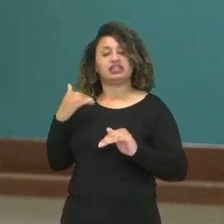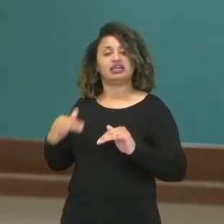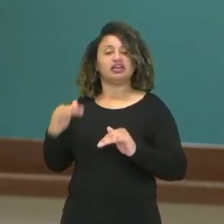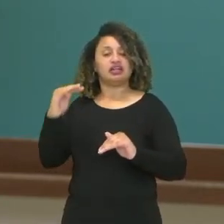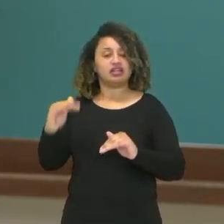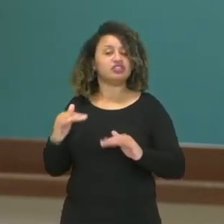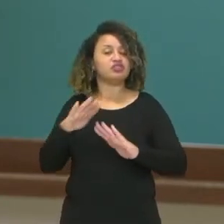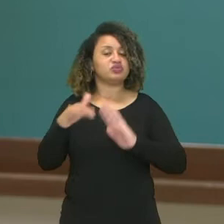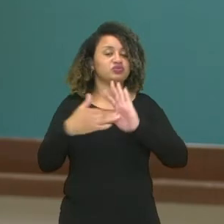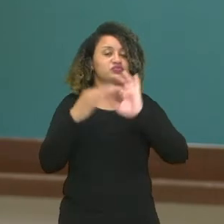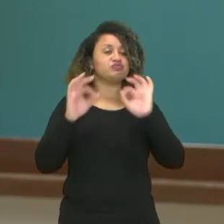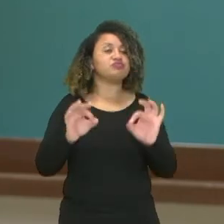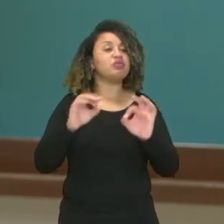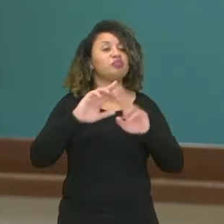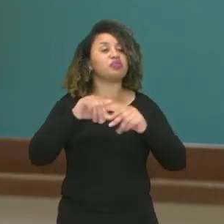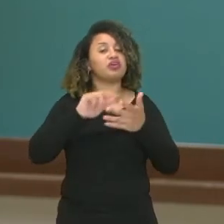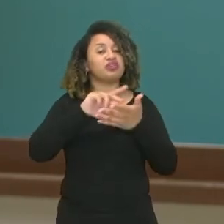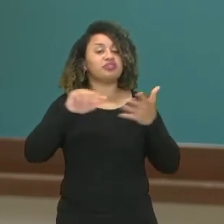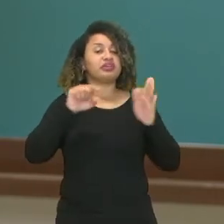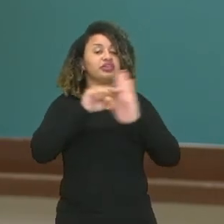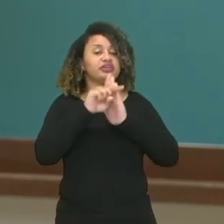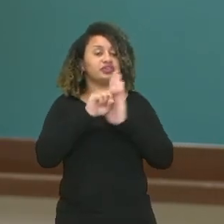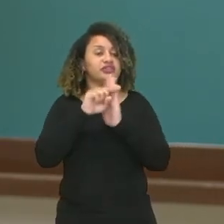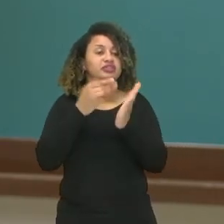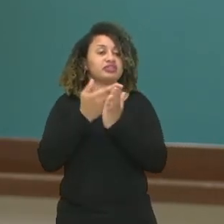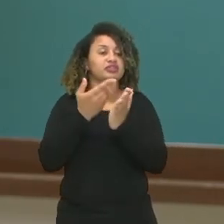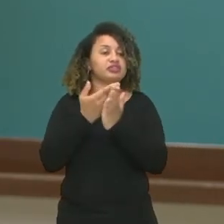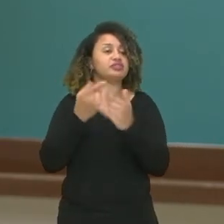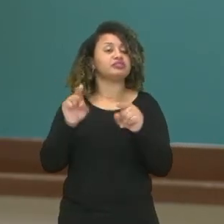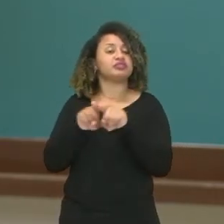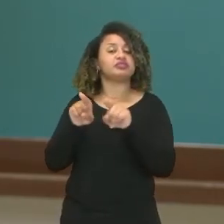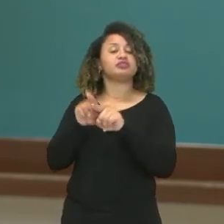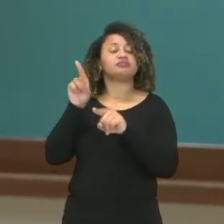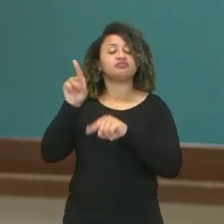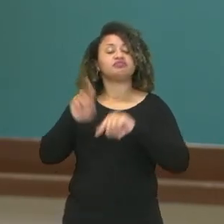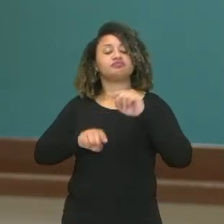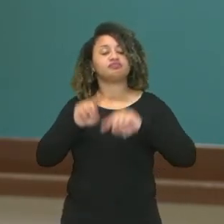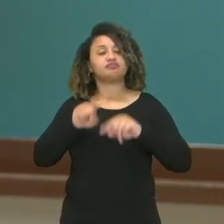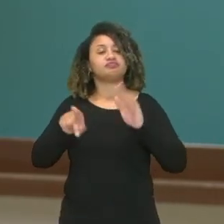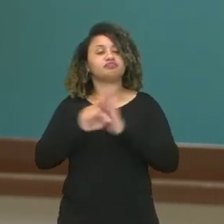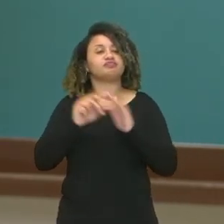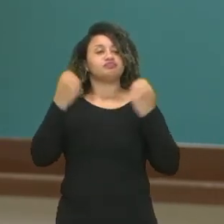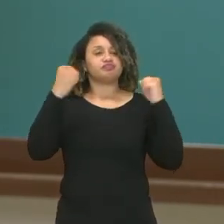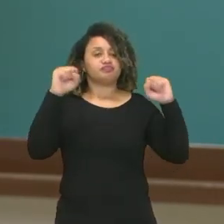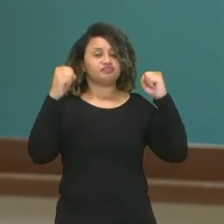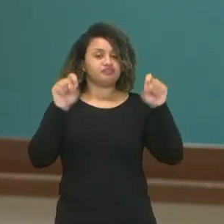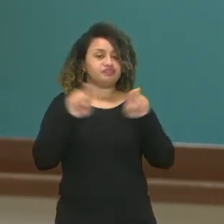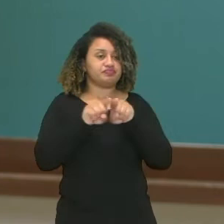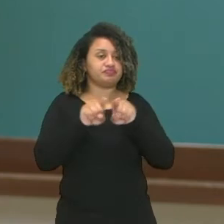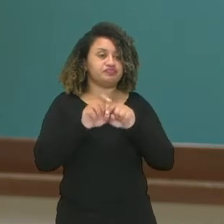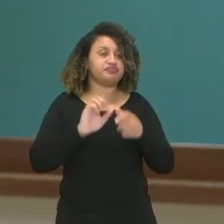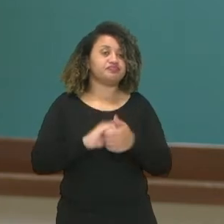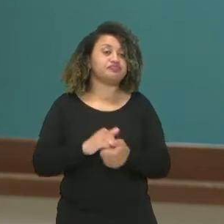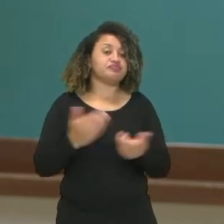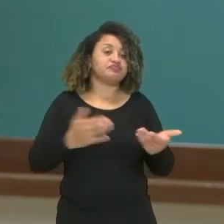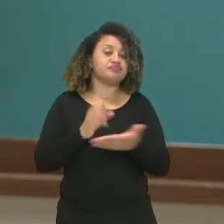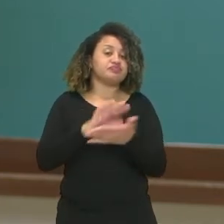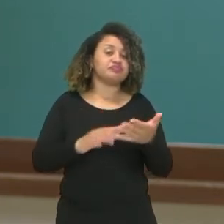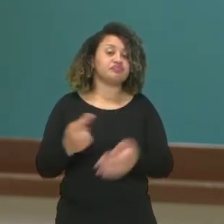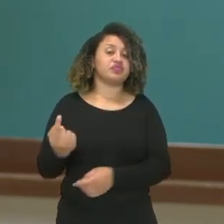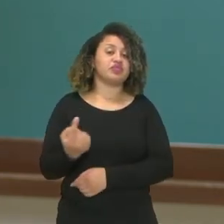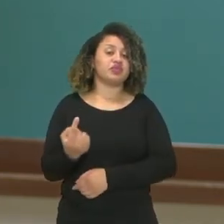Então, através de vários estudos. Não é diferente aqui com relação aos aparelhos de ginástica. E a gente chega no primeiro